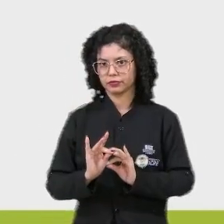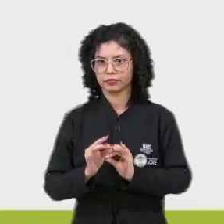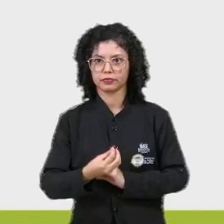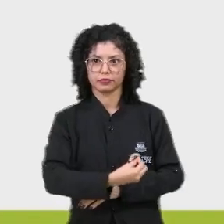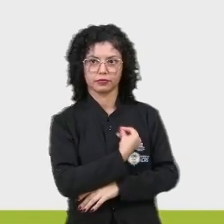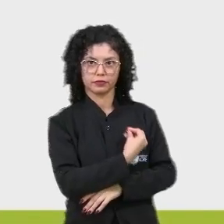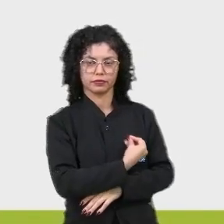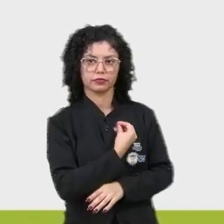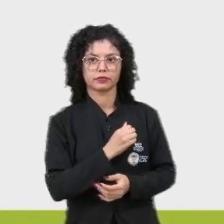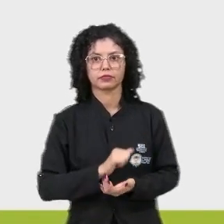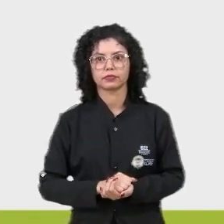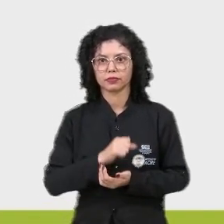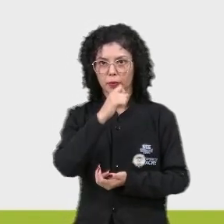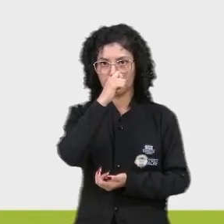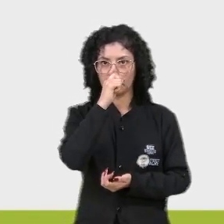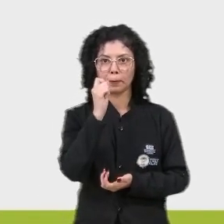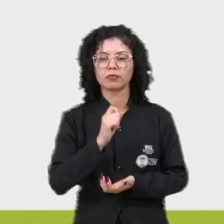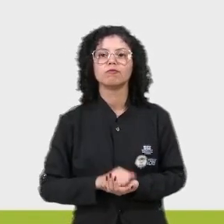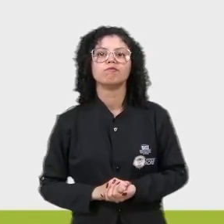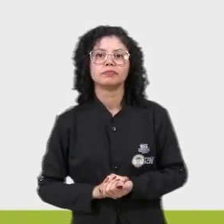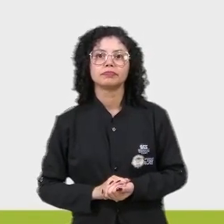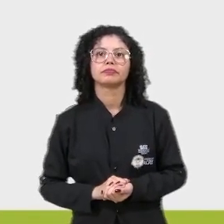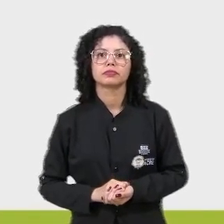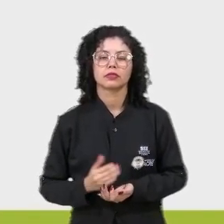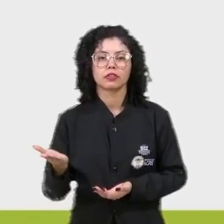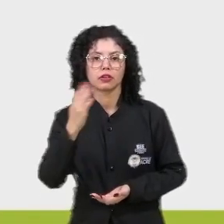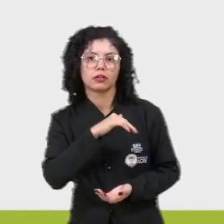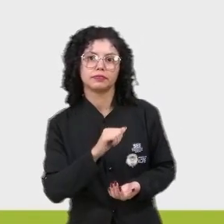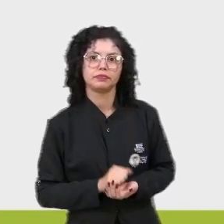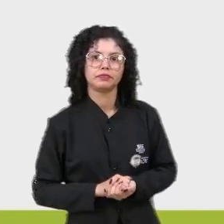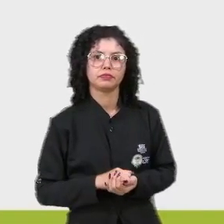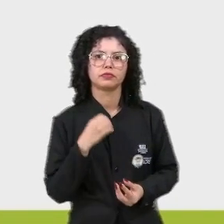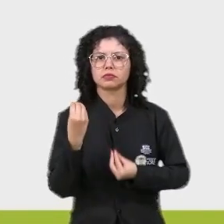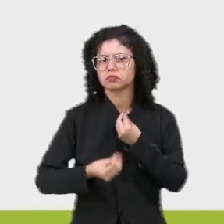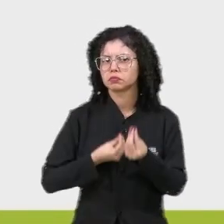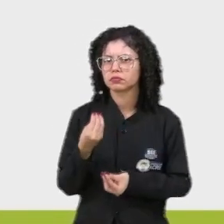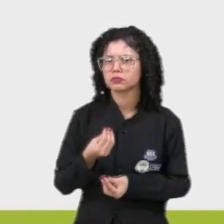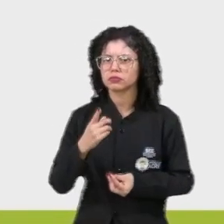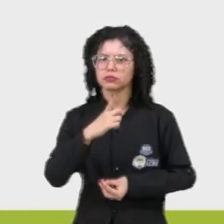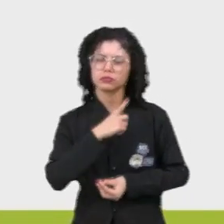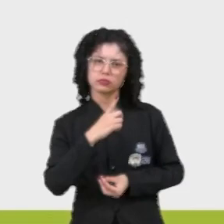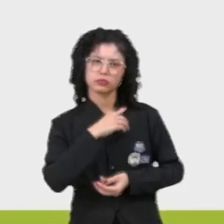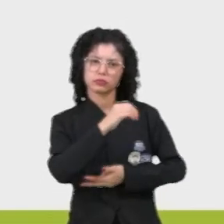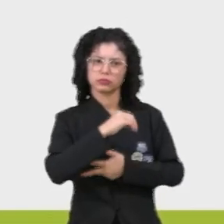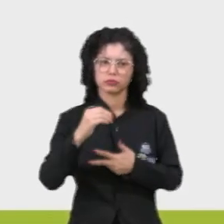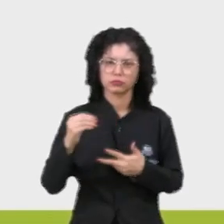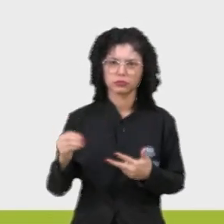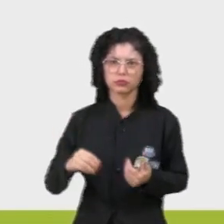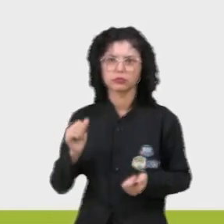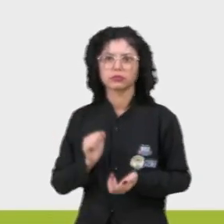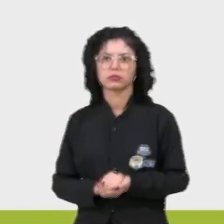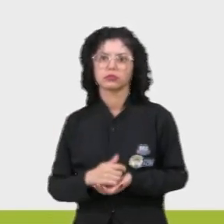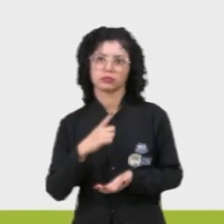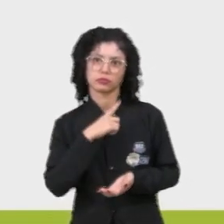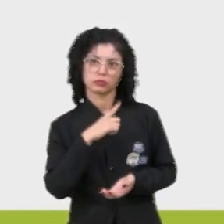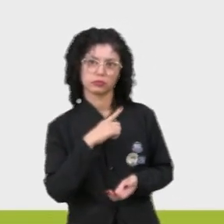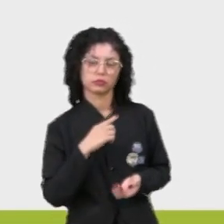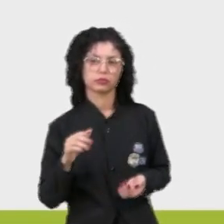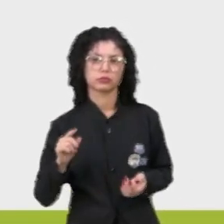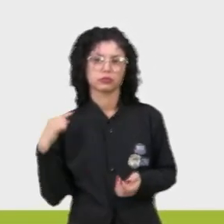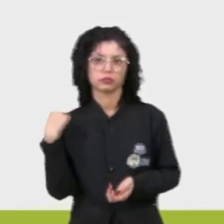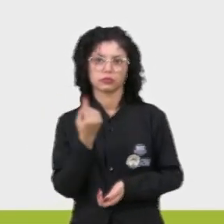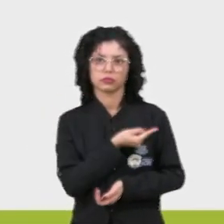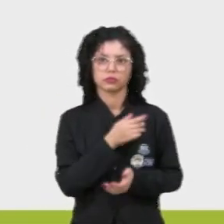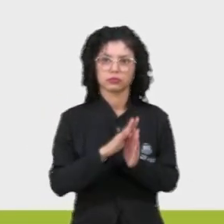vida aí de Van Gogh. Vamos lá. E professor, como que isso cai no Enem? Nós temos aí no nosso